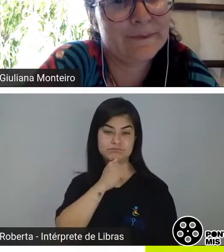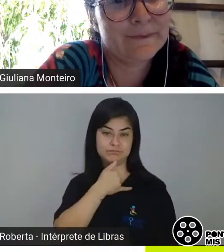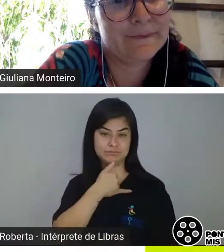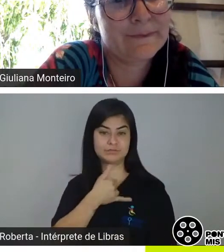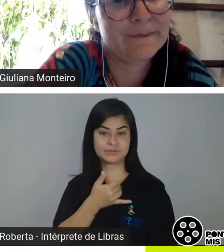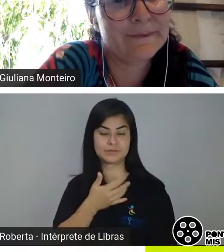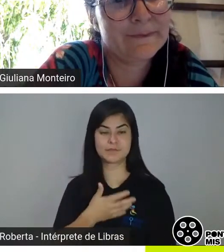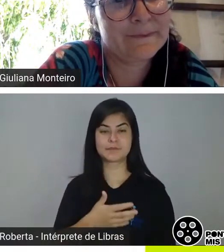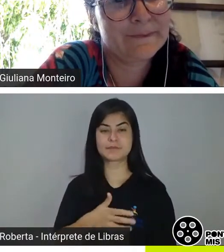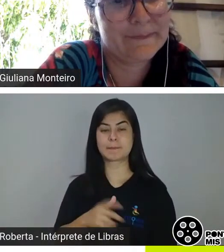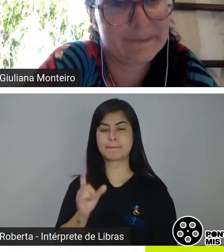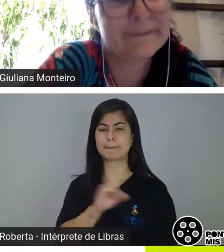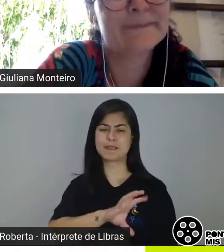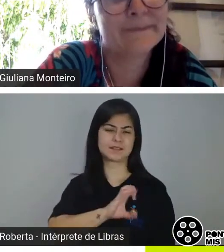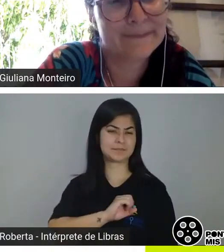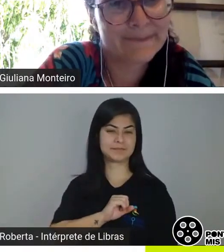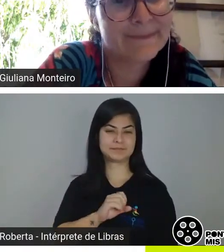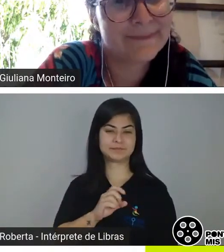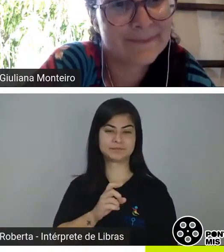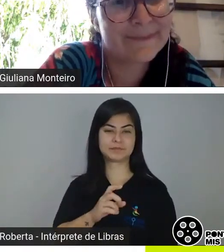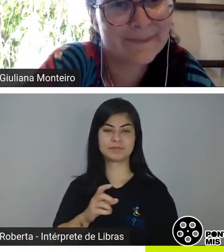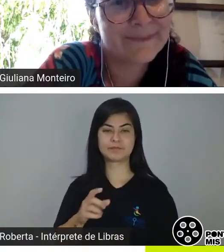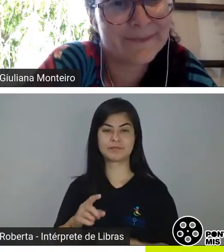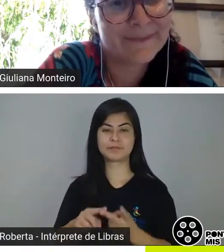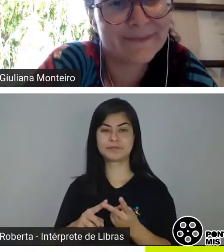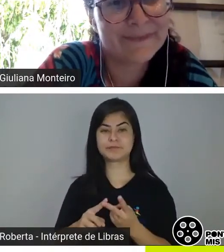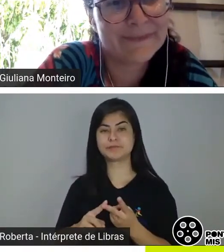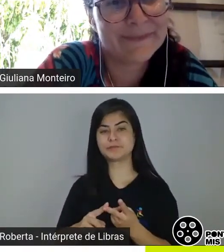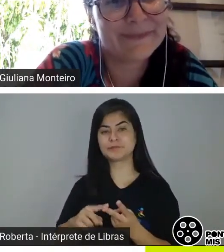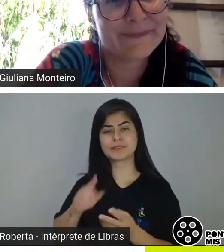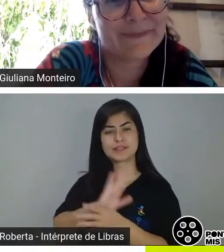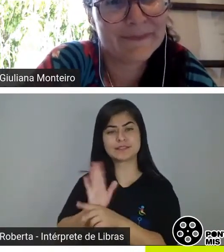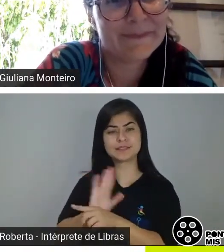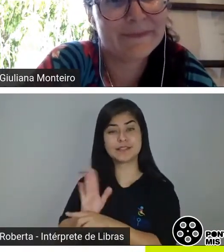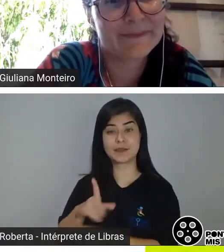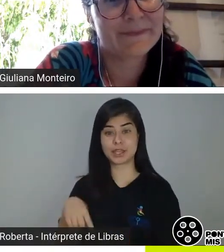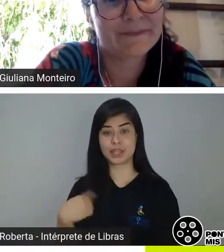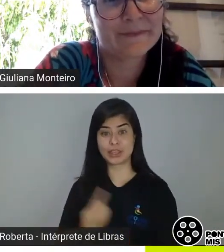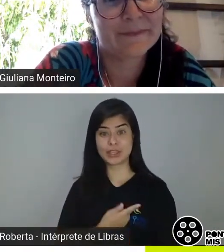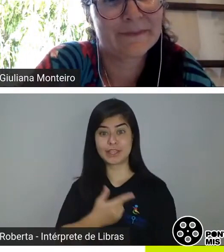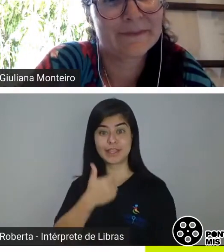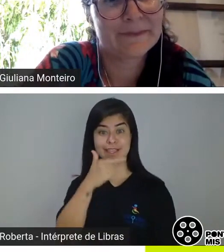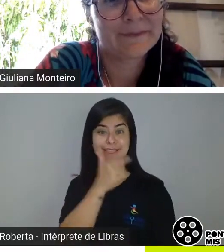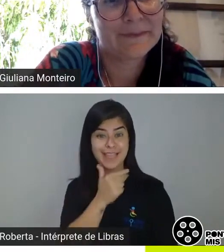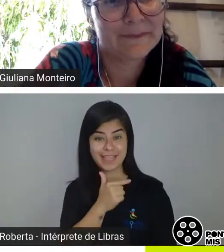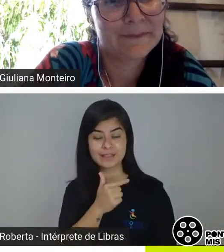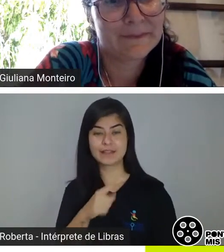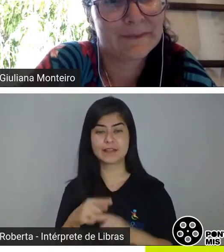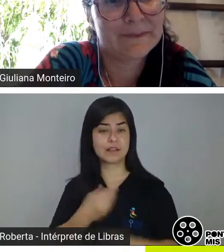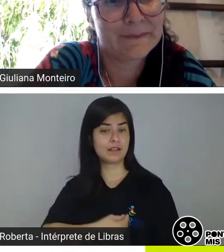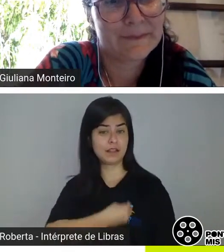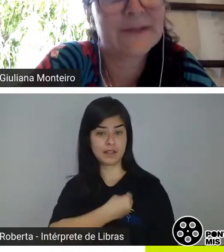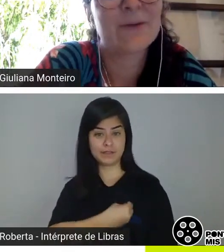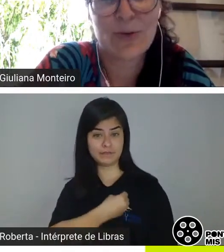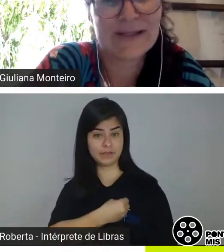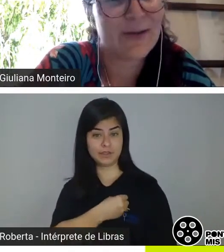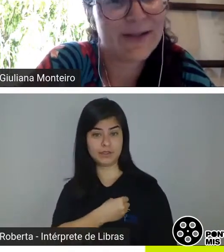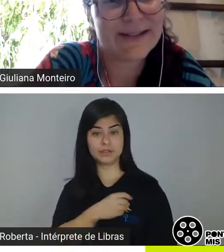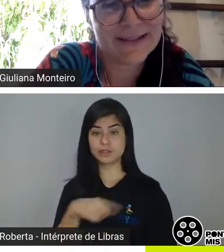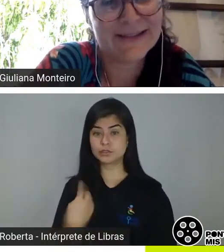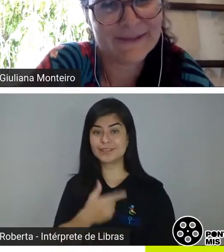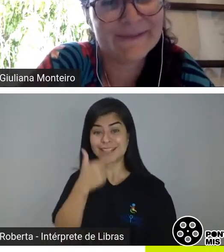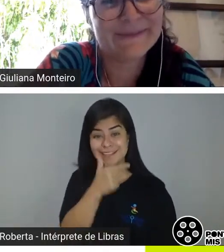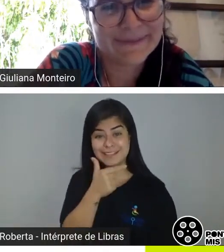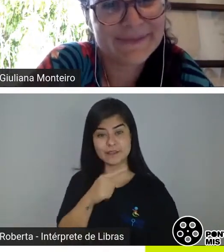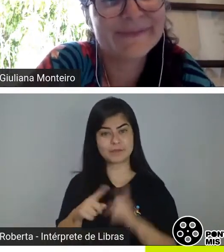Amávamos Tanto, Alain René, esse cinema italiano, cinema que tu ri, mas não é engraçado. A vida, a gente ri, mas ela não é só engraçada,